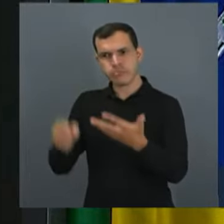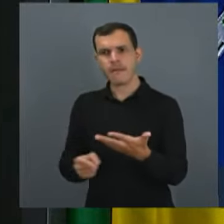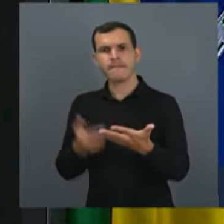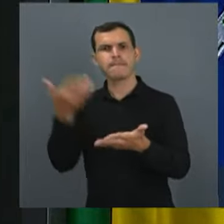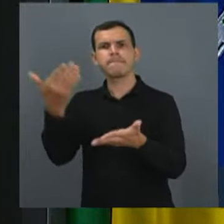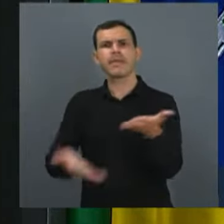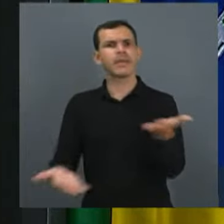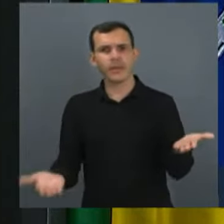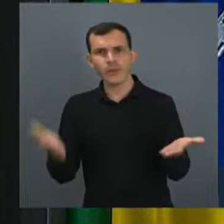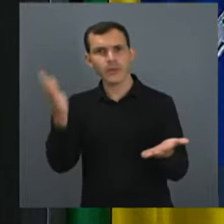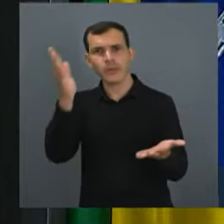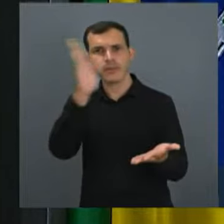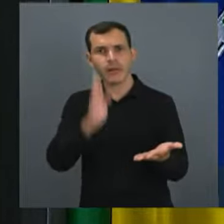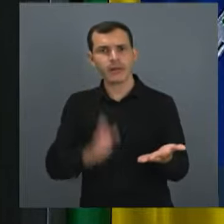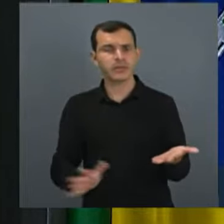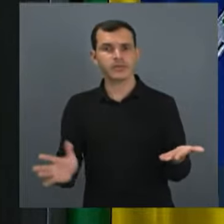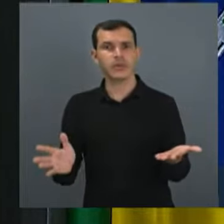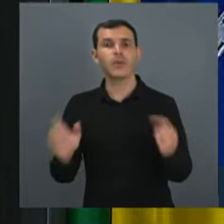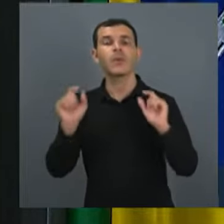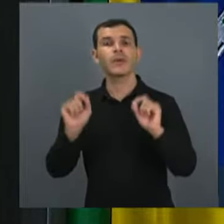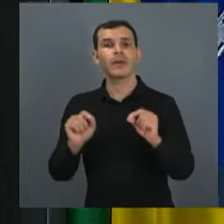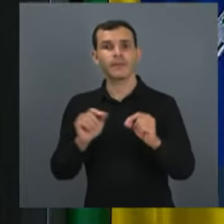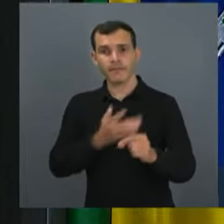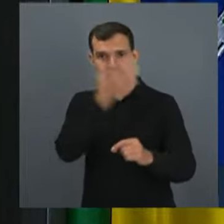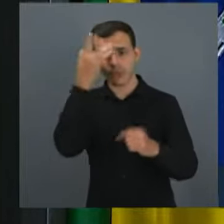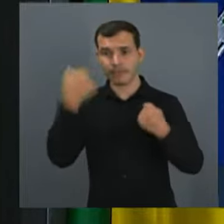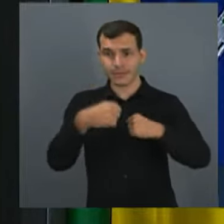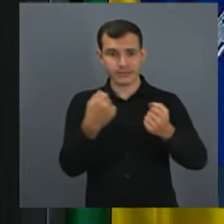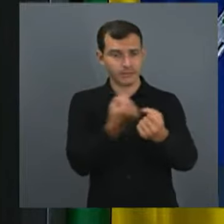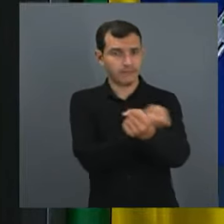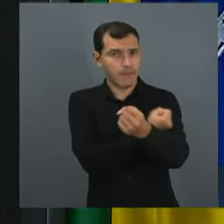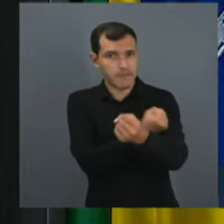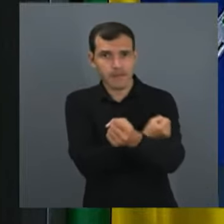do brasileiro, que para sustentar o vício,